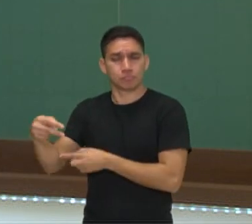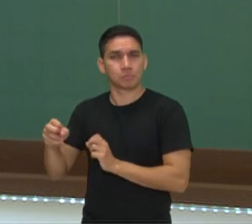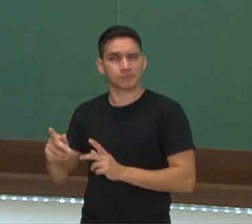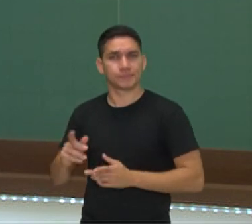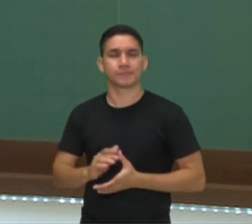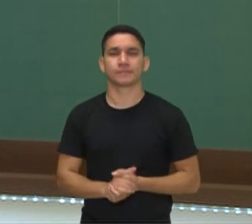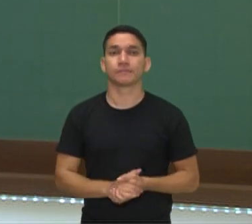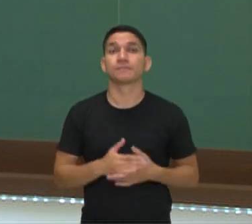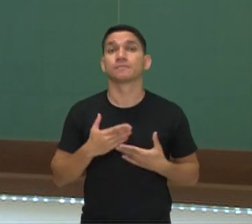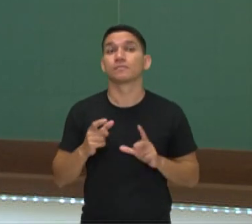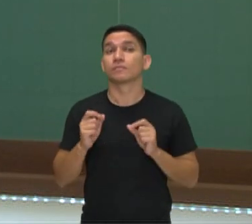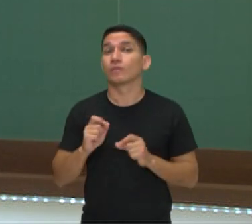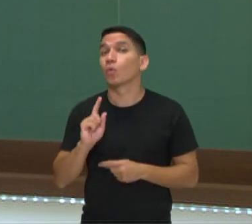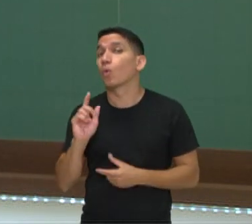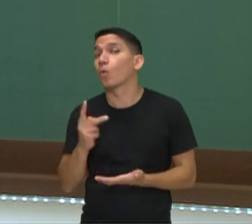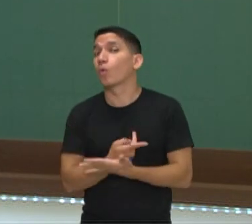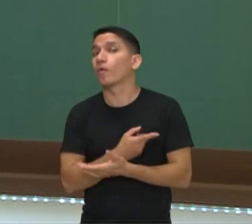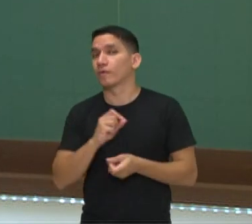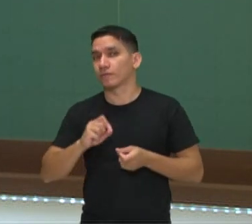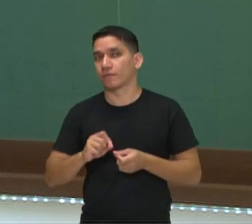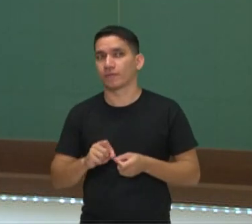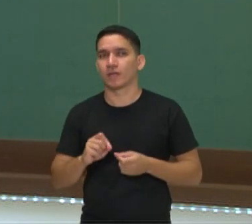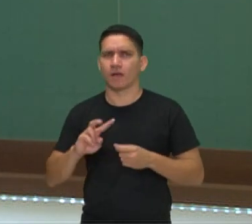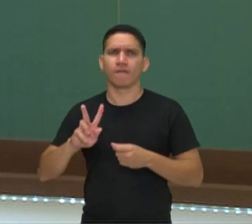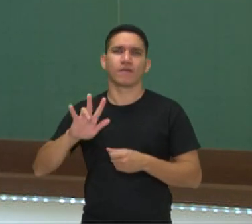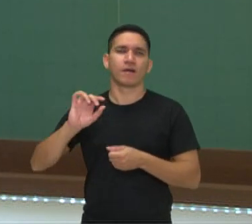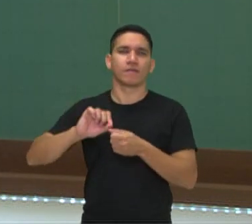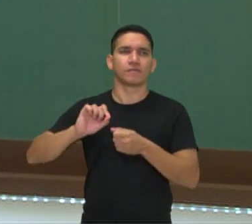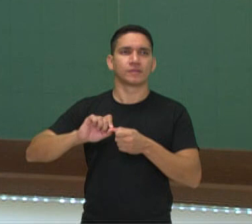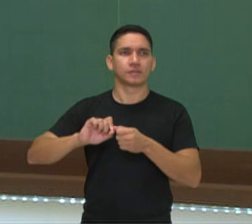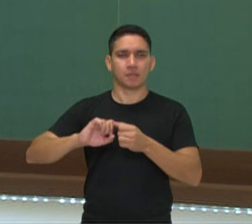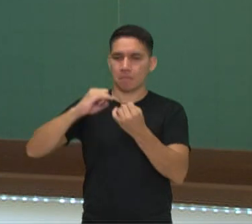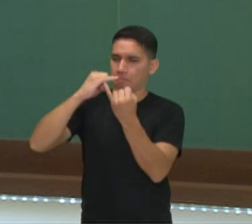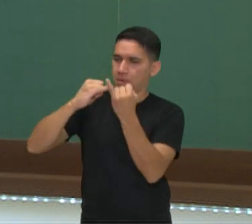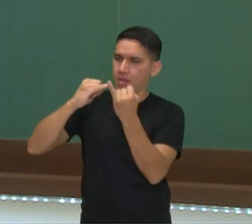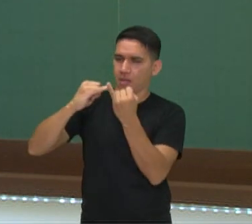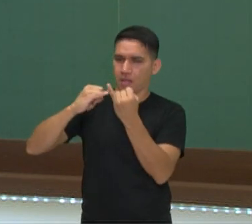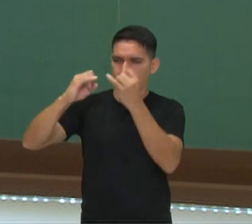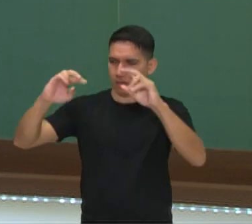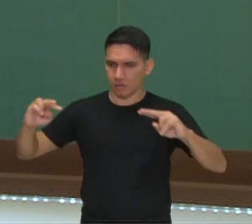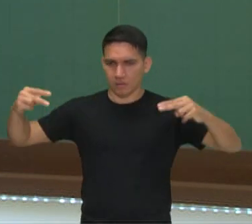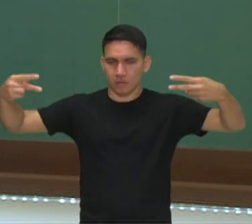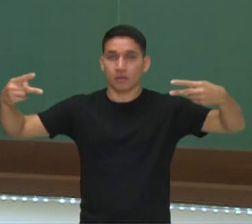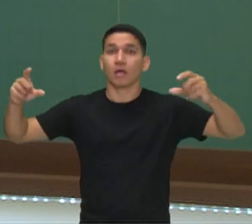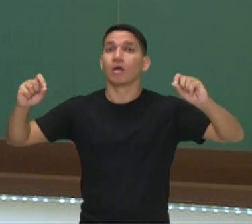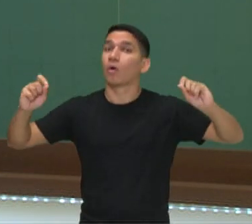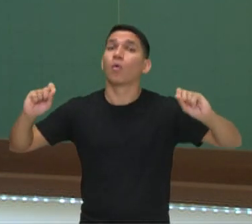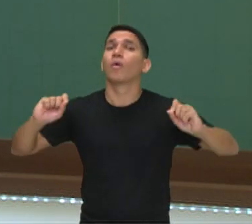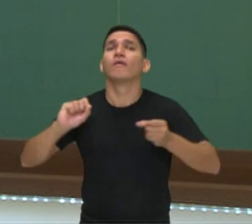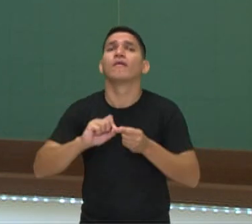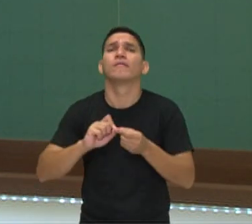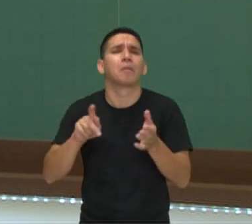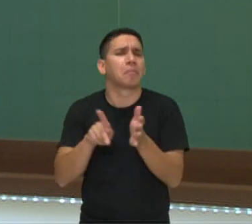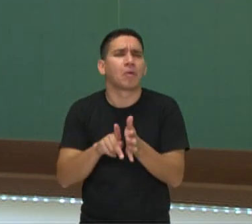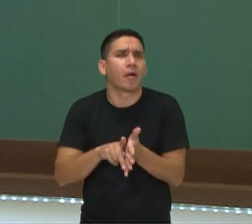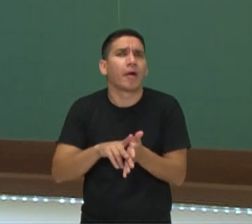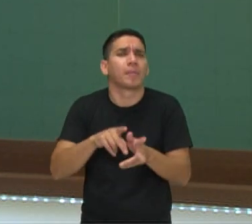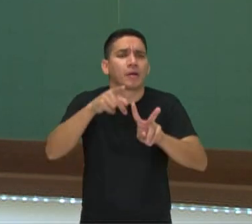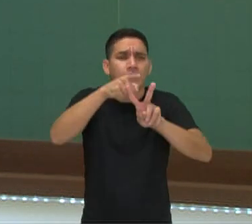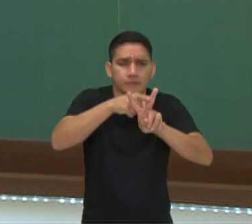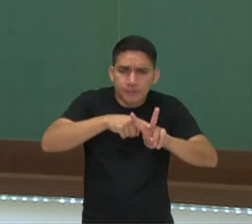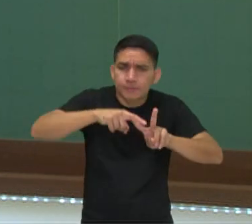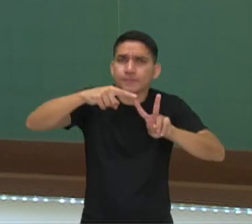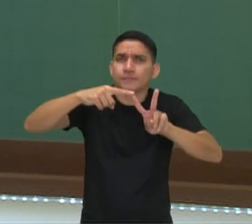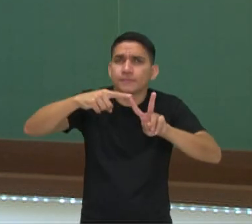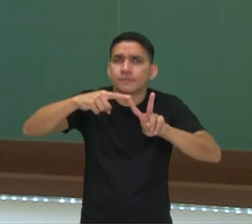ok? E daí agora o que a gente faz? Eleva meio dos dois lados. Na prática, extrai a raiz quadrada em ambos